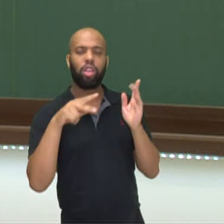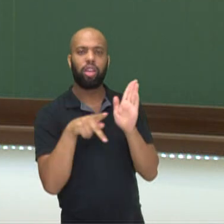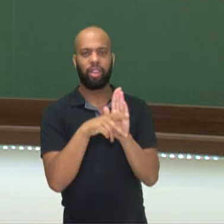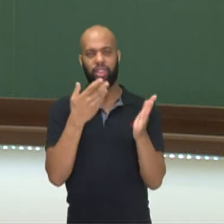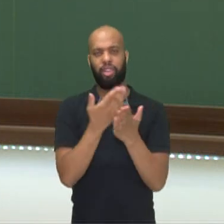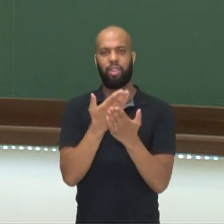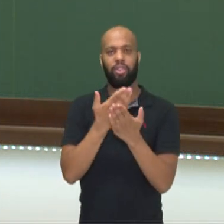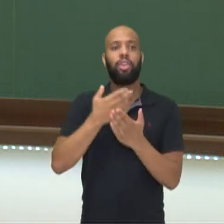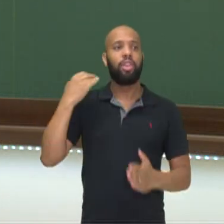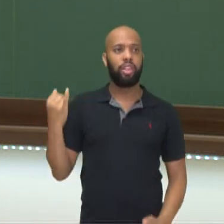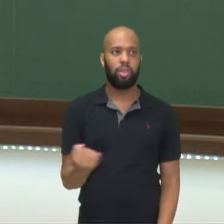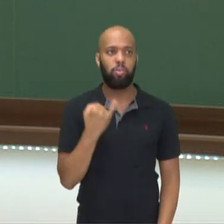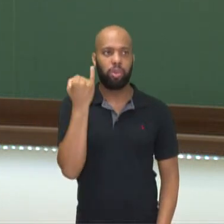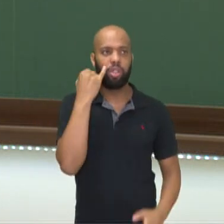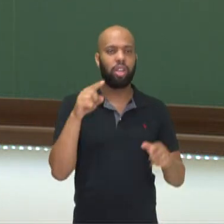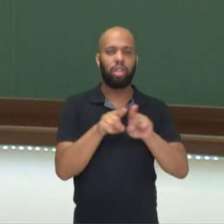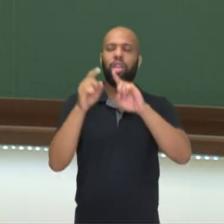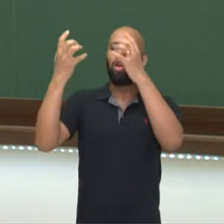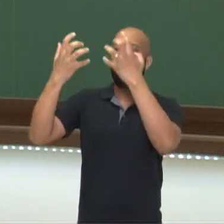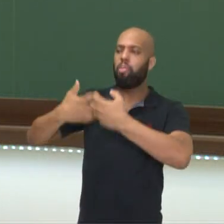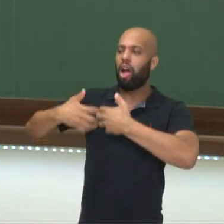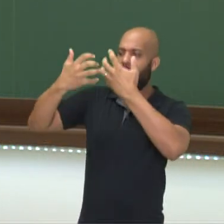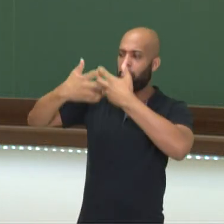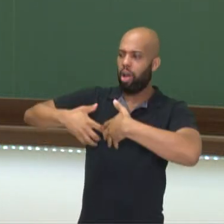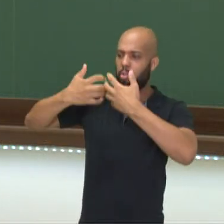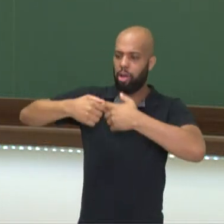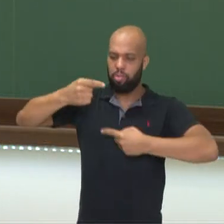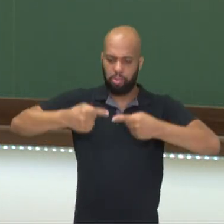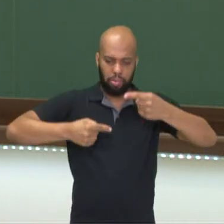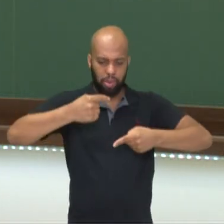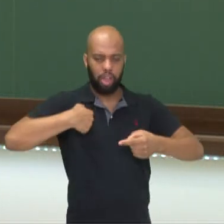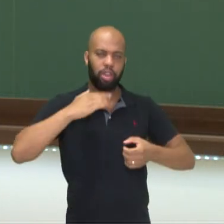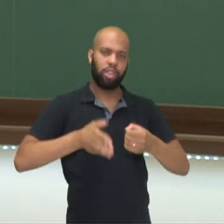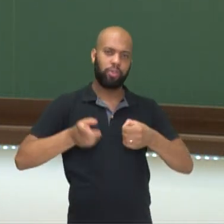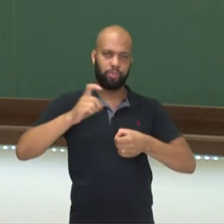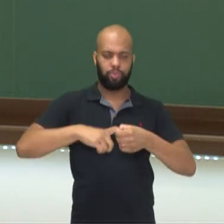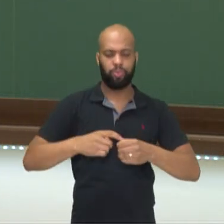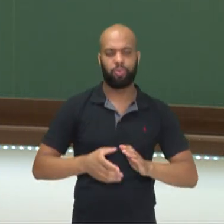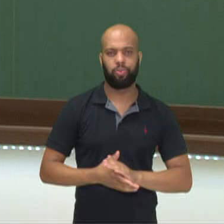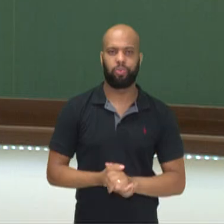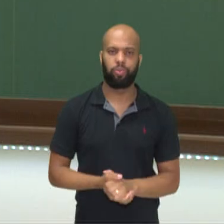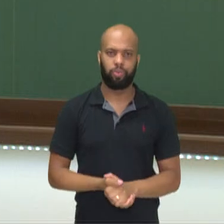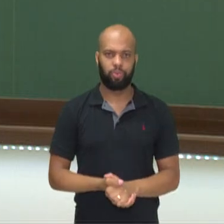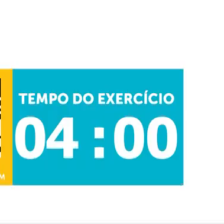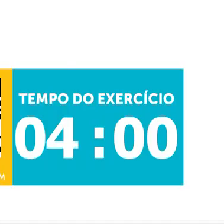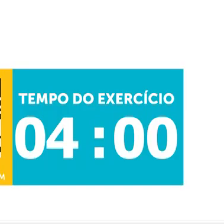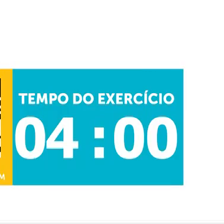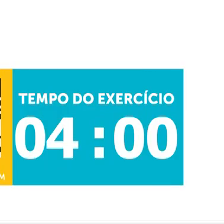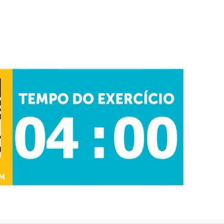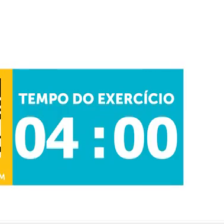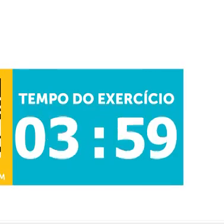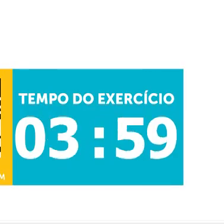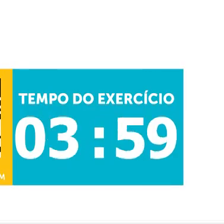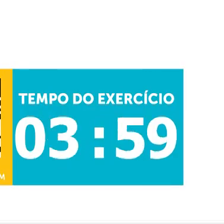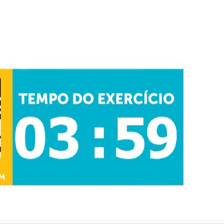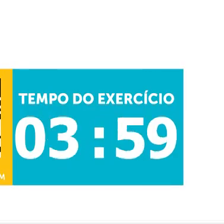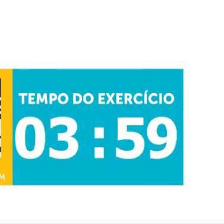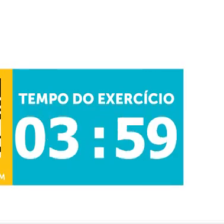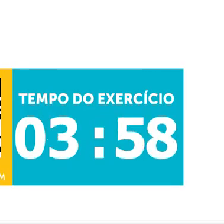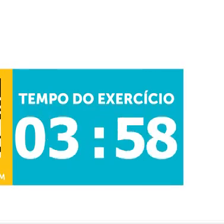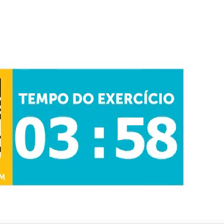É importante porque ela remete à reflexão, a debate. Ok? Já voltamos para terminar a nossa aula.